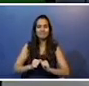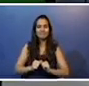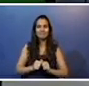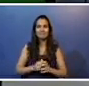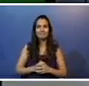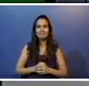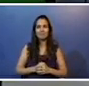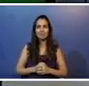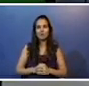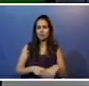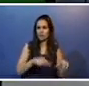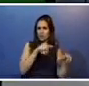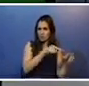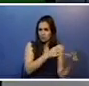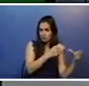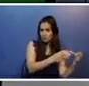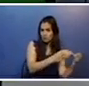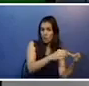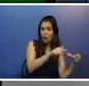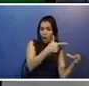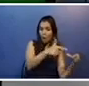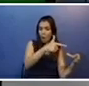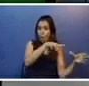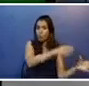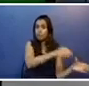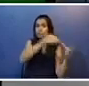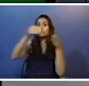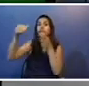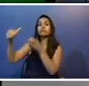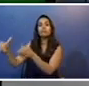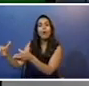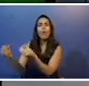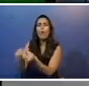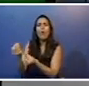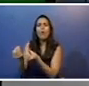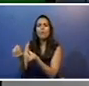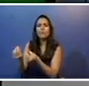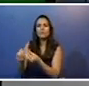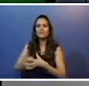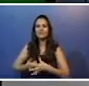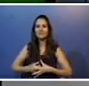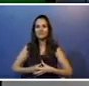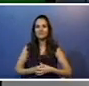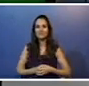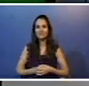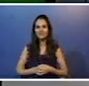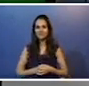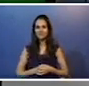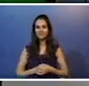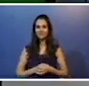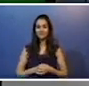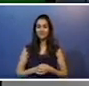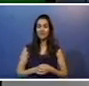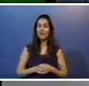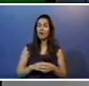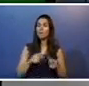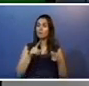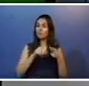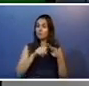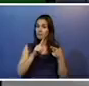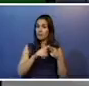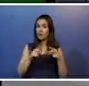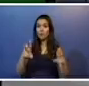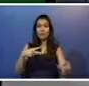outro local. Lembra? Nós falamos das aves, nós falamos que elas podem ser transportadas pela água, pela ação